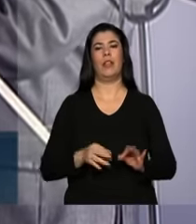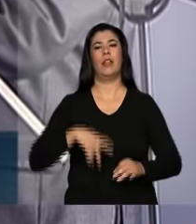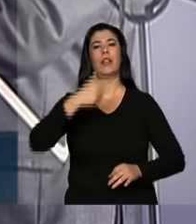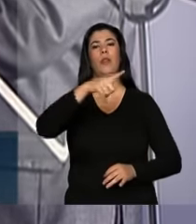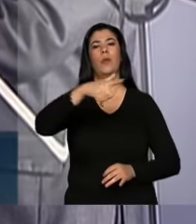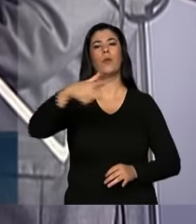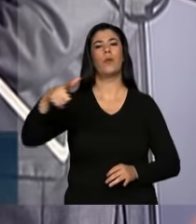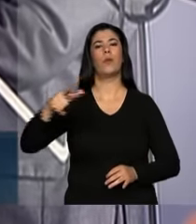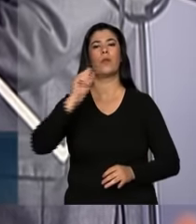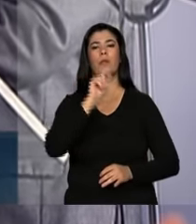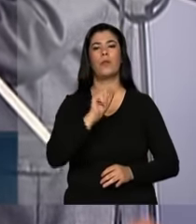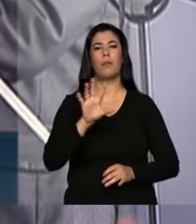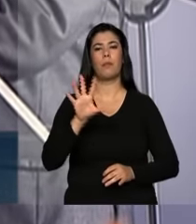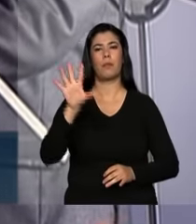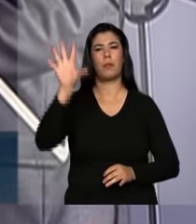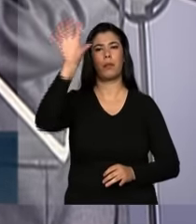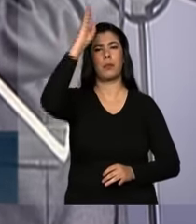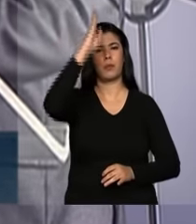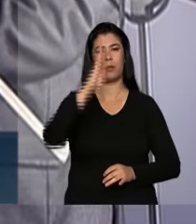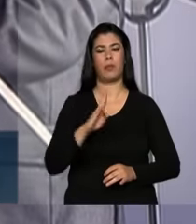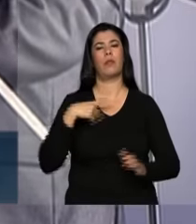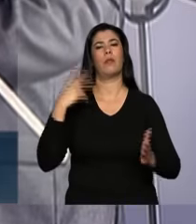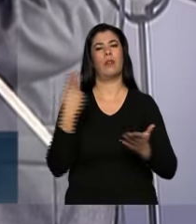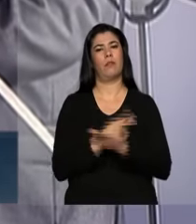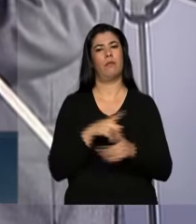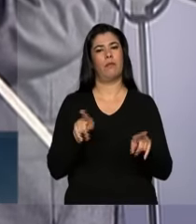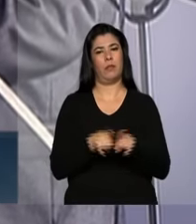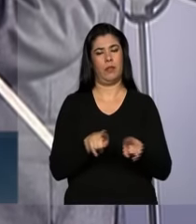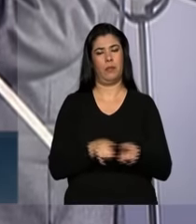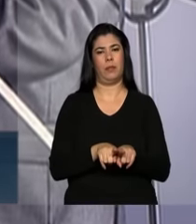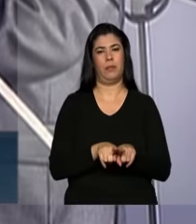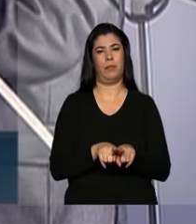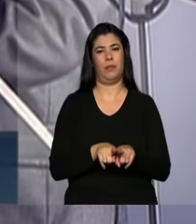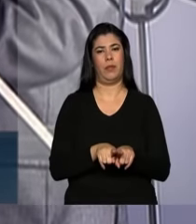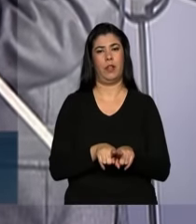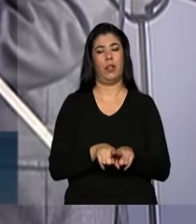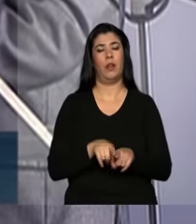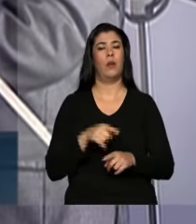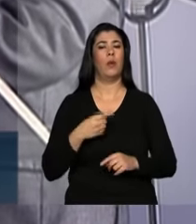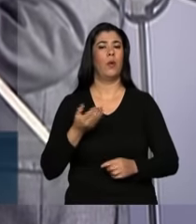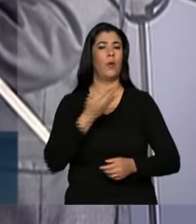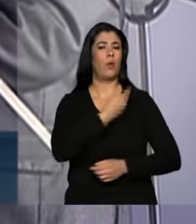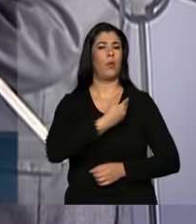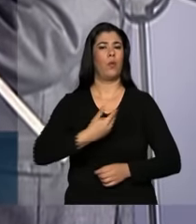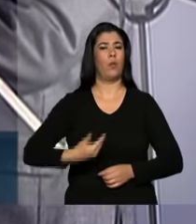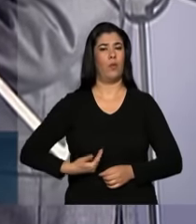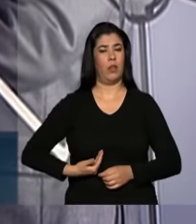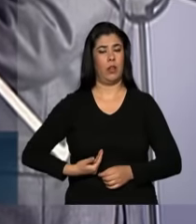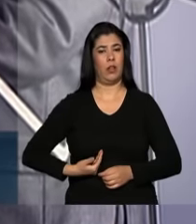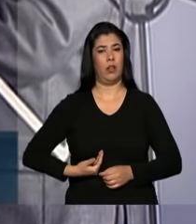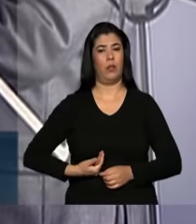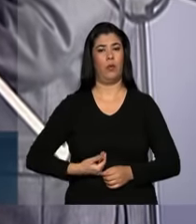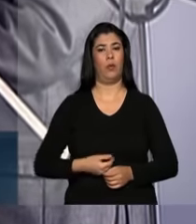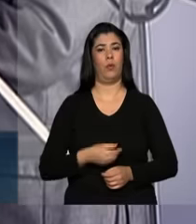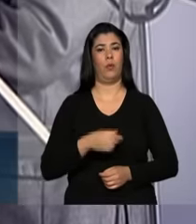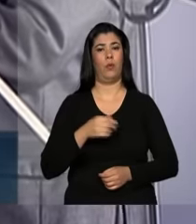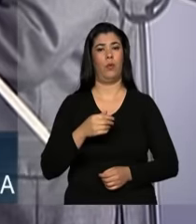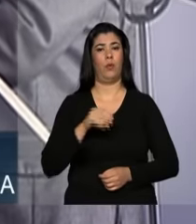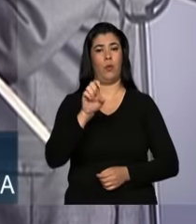em várias regiões do nosso Brasil. Nos governos Lula e Dilma,